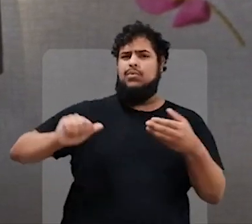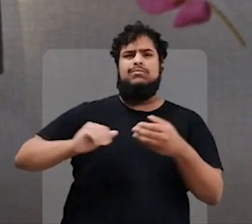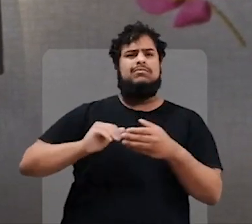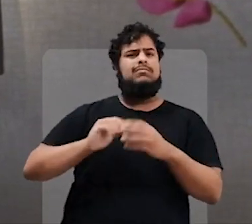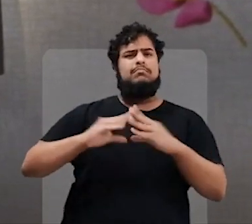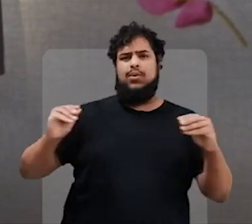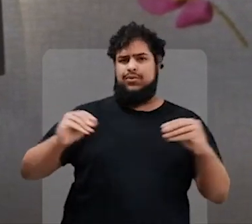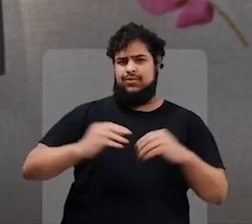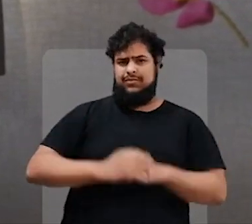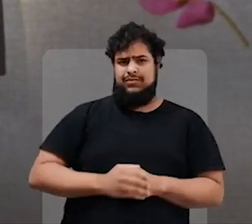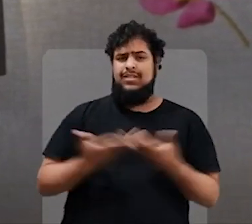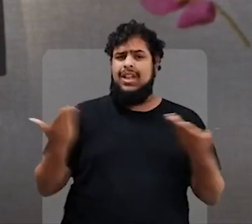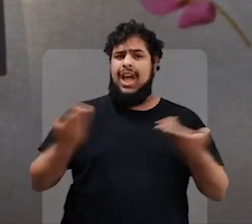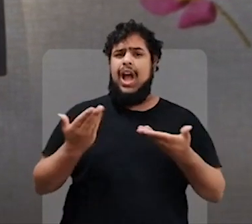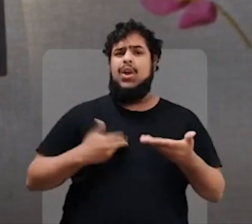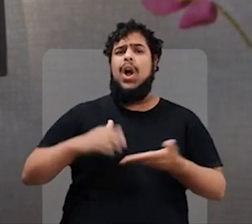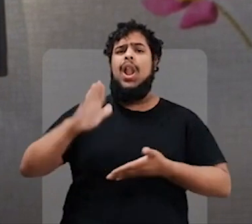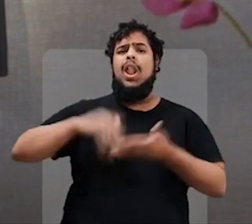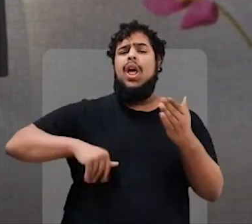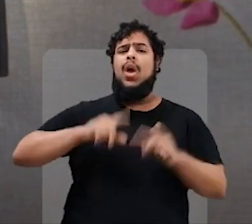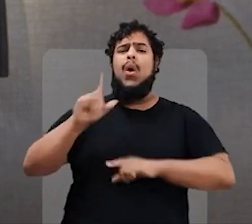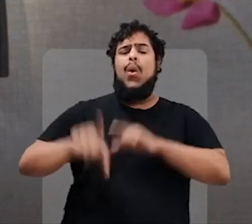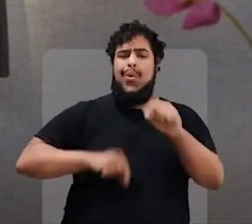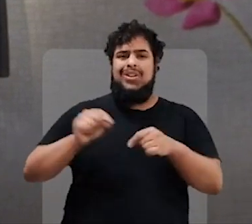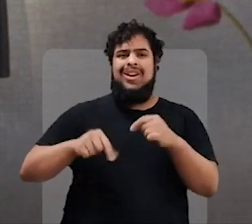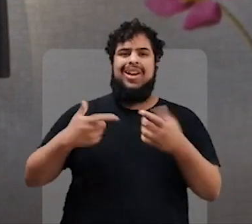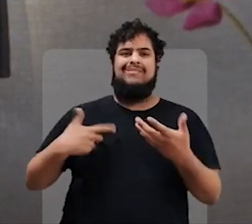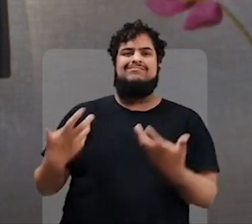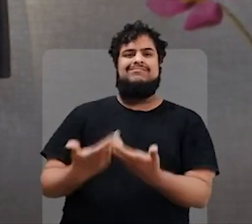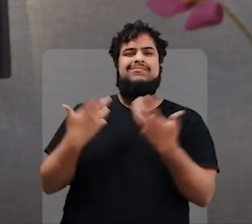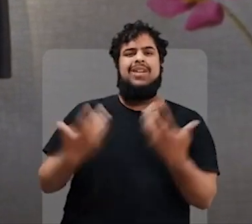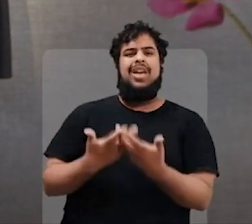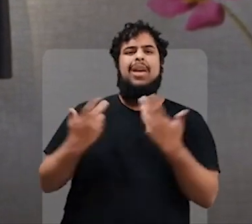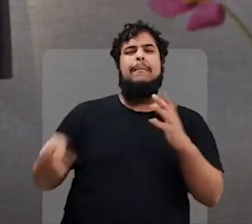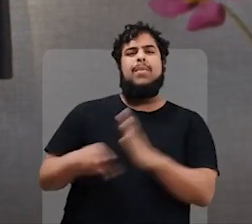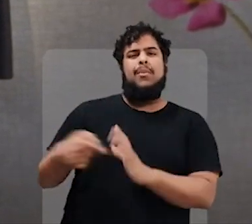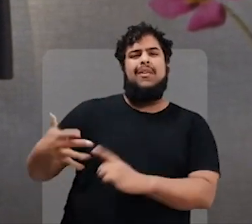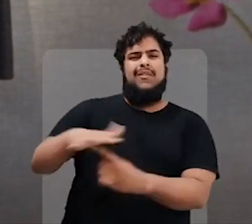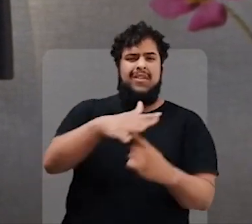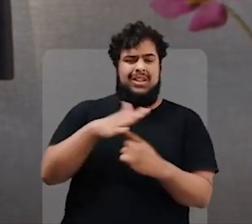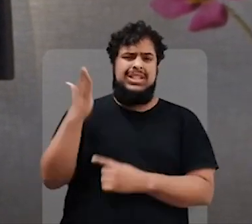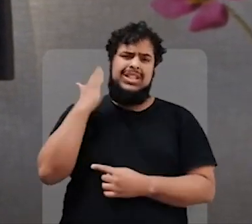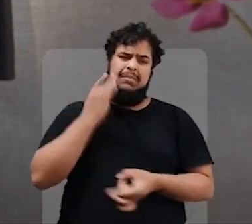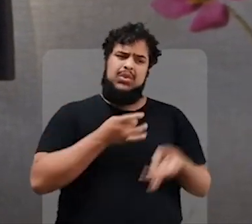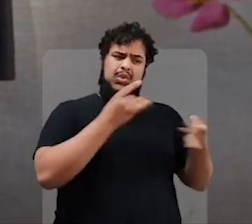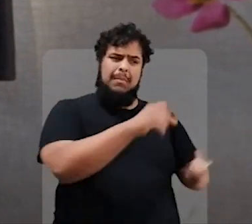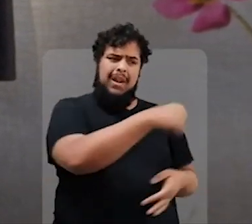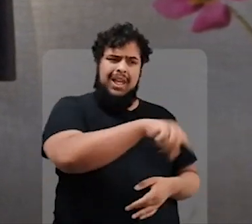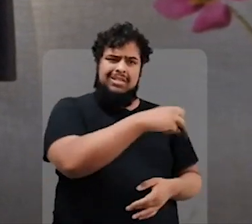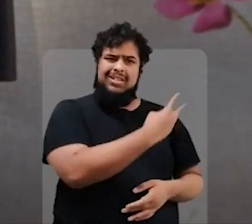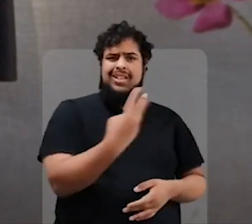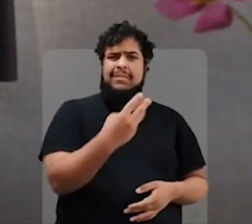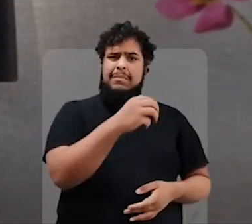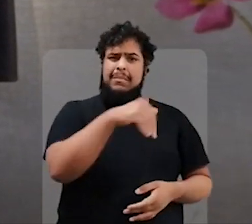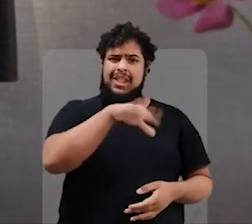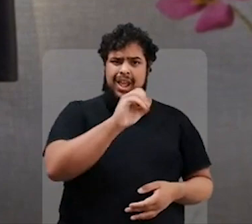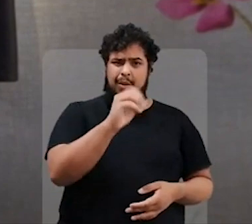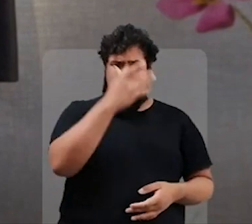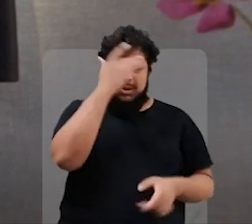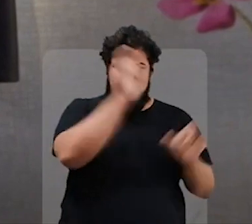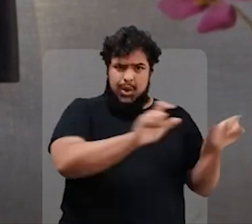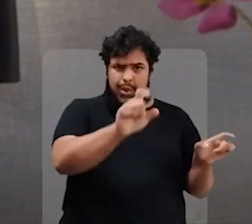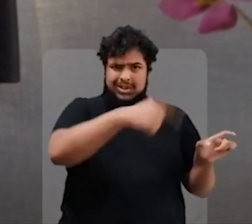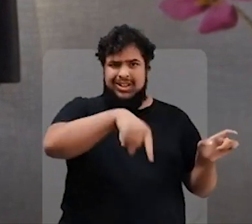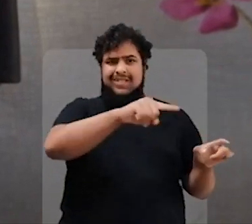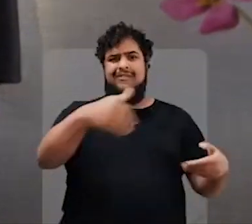feijão. E agora, estão sumindo também os produtos da feira. Sabe o que sobrou para 33 milhões de brasileiros?